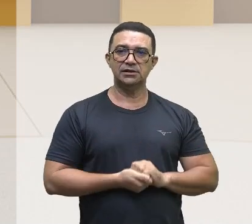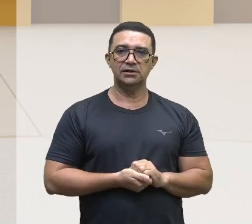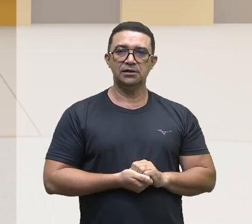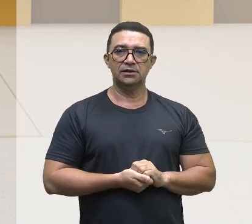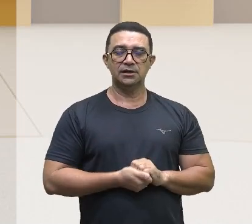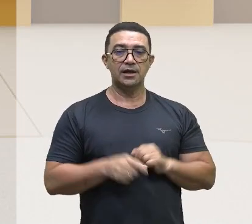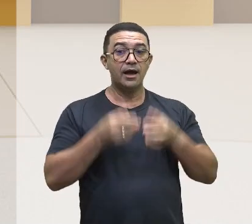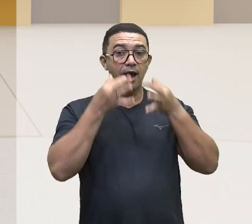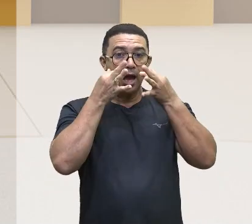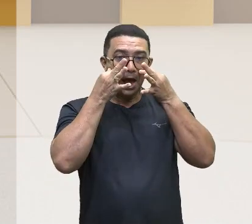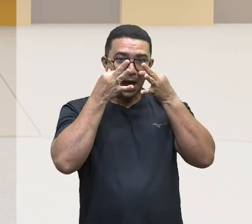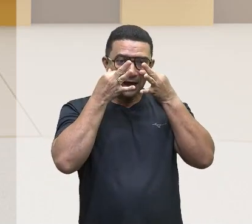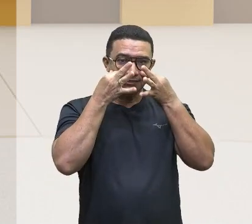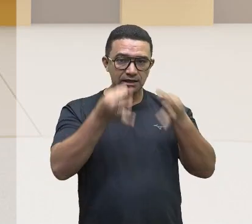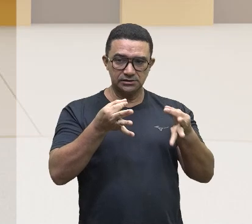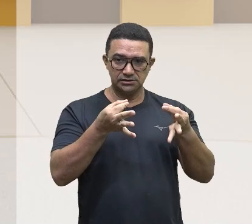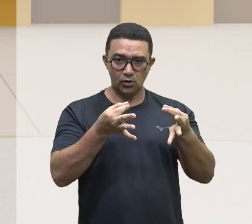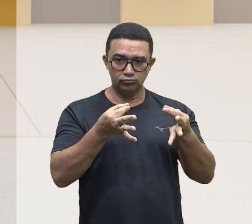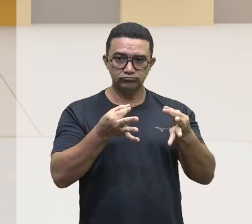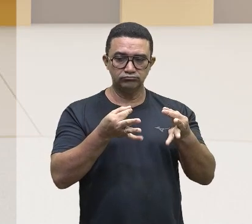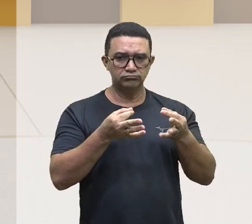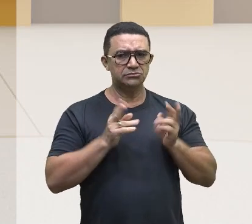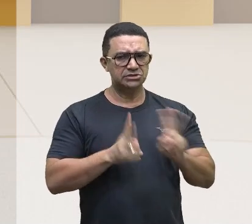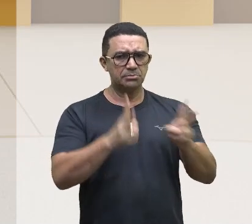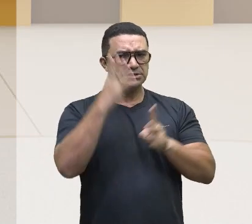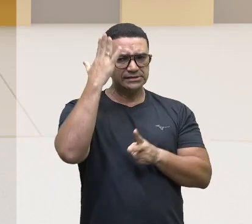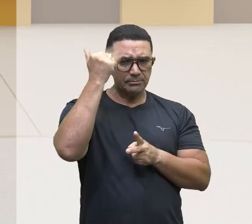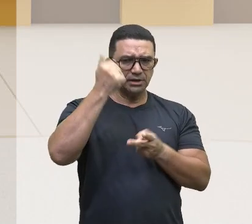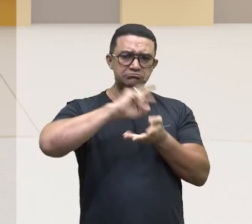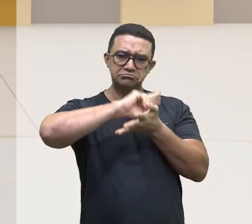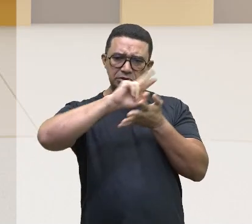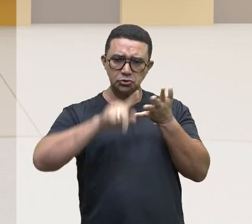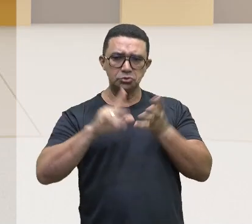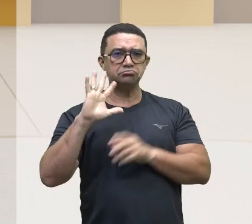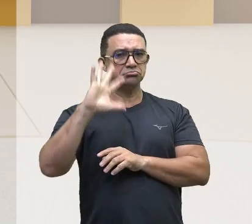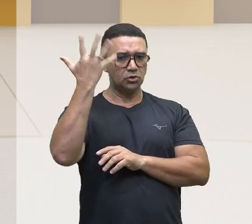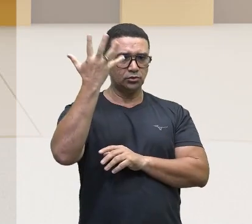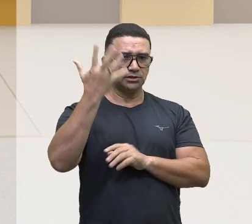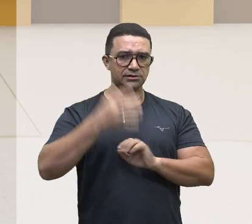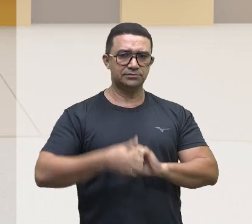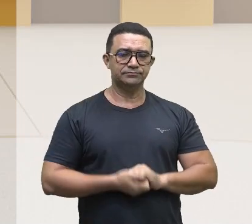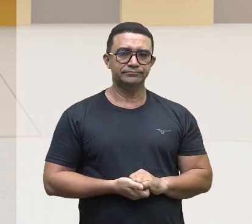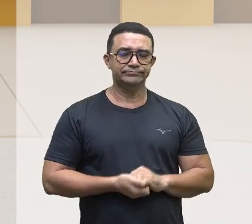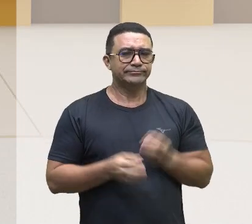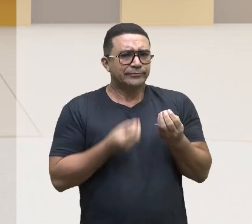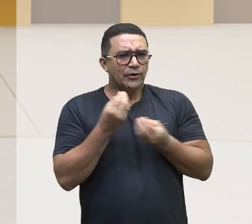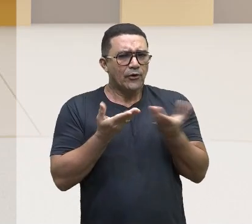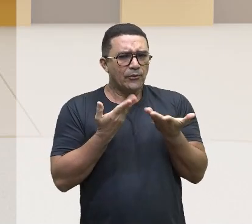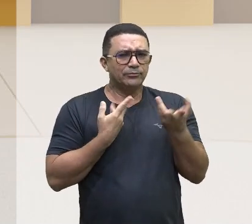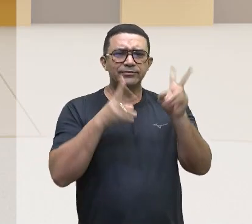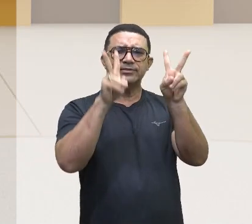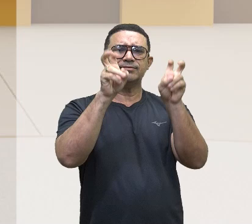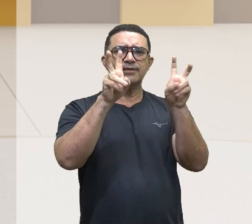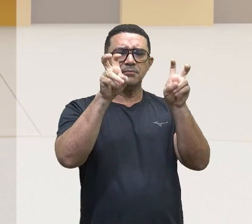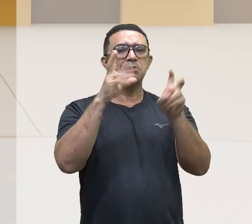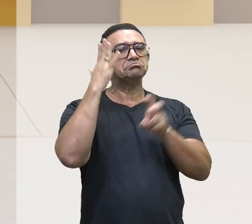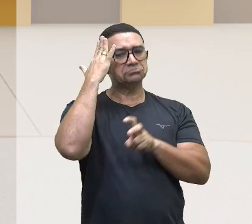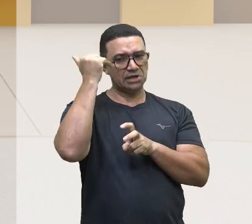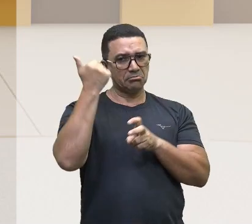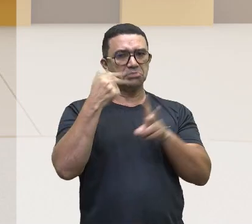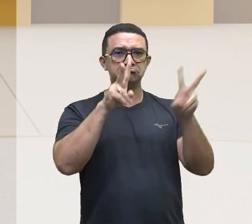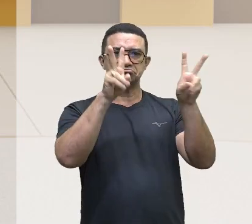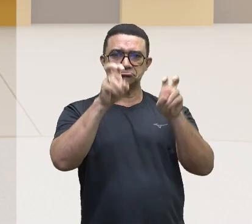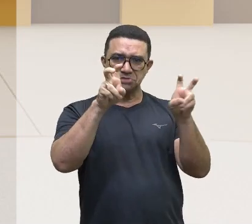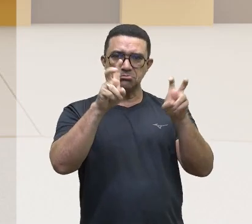a atenção e manter-se atualizado. Como assim? Manter atualizado sobre os temas, né? De nada adianta você